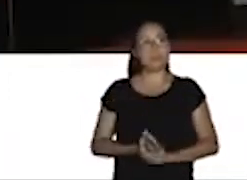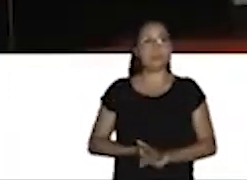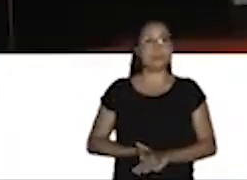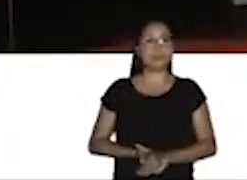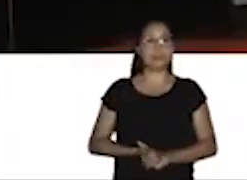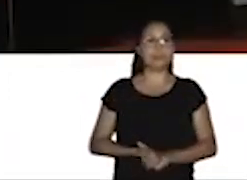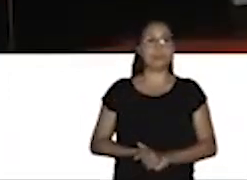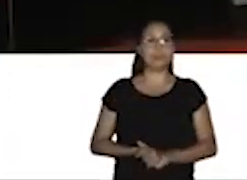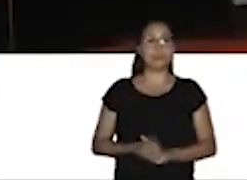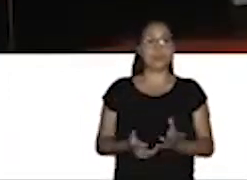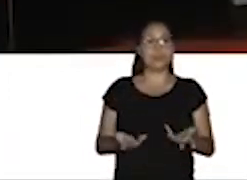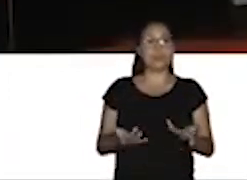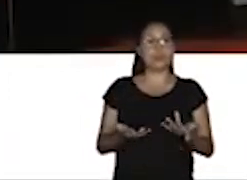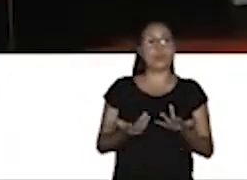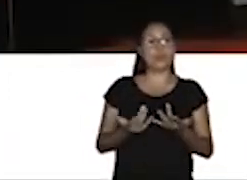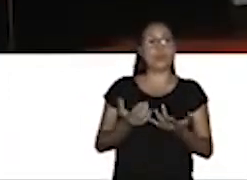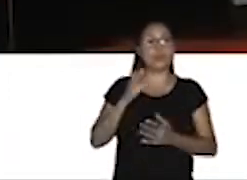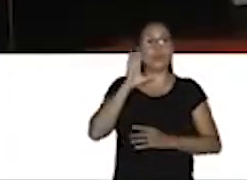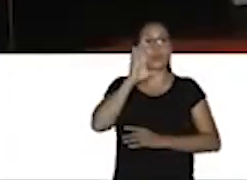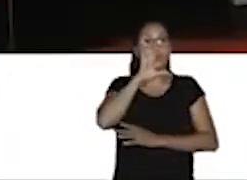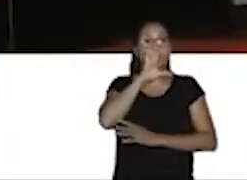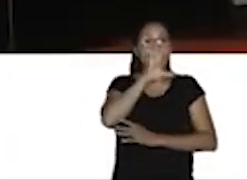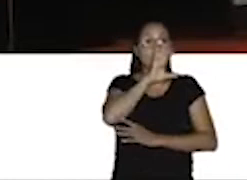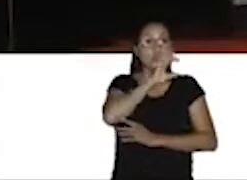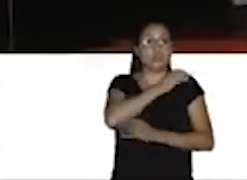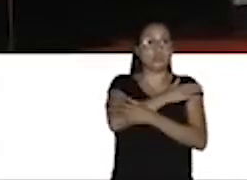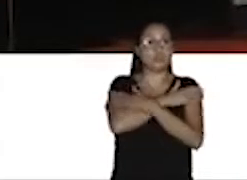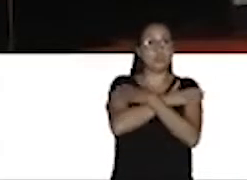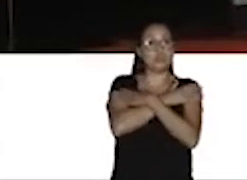dos fogões que nos aquecemos,